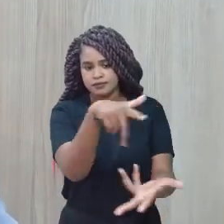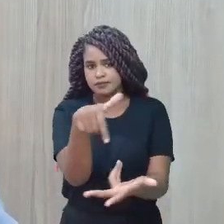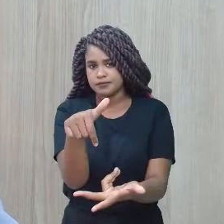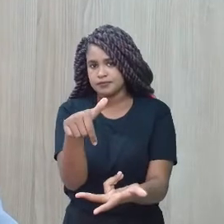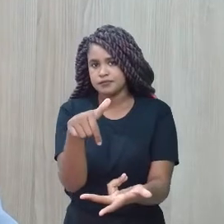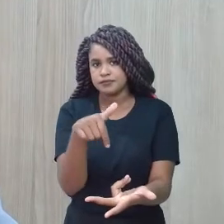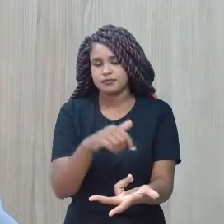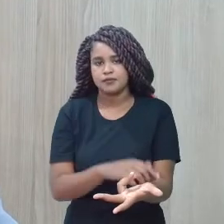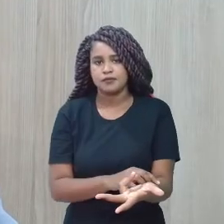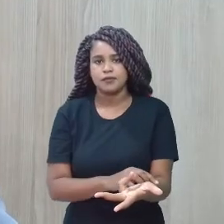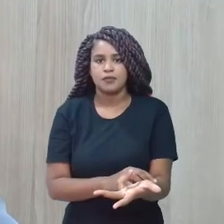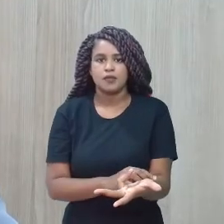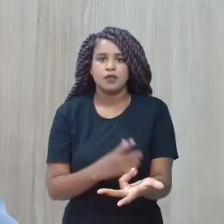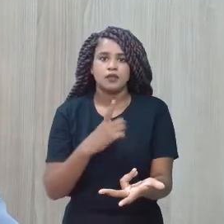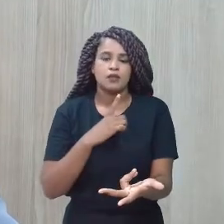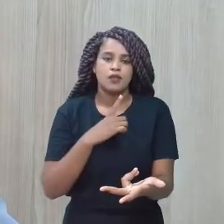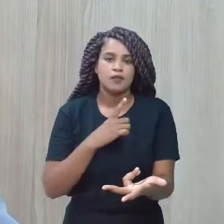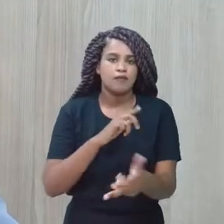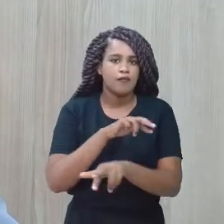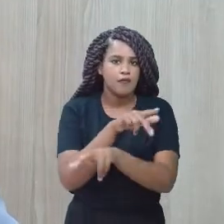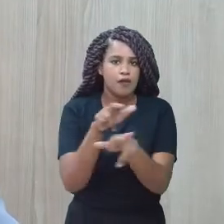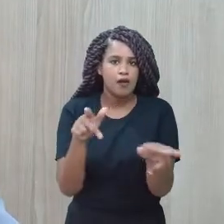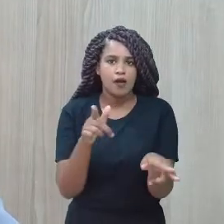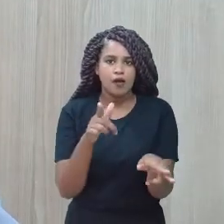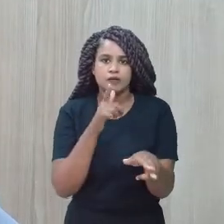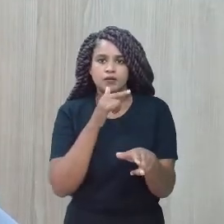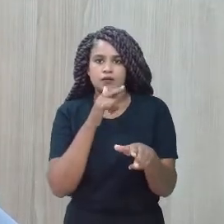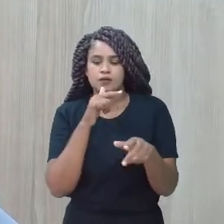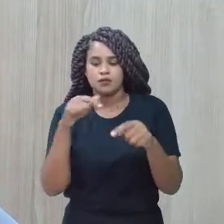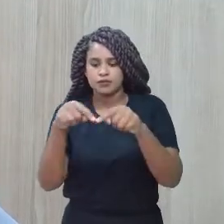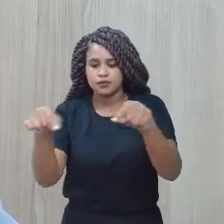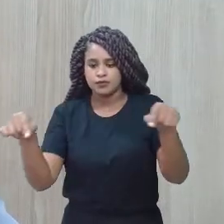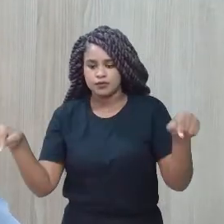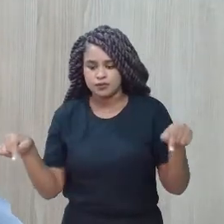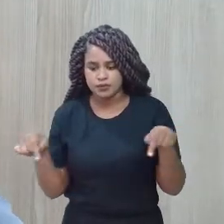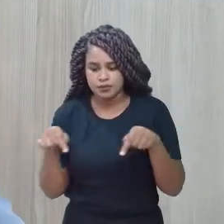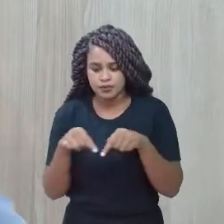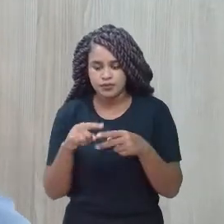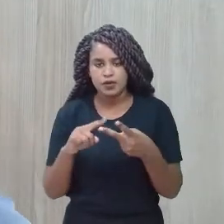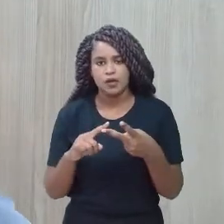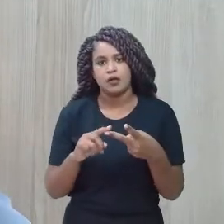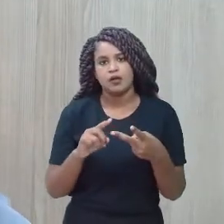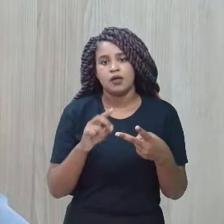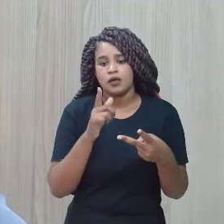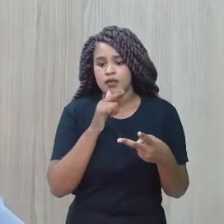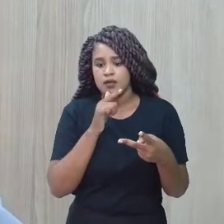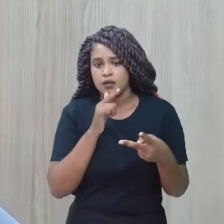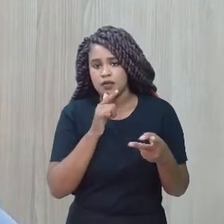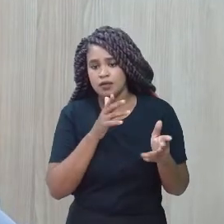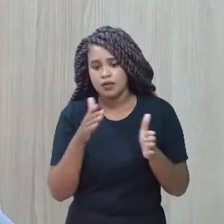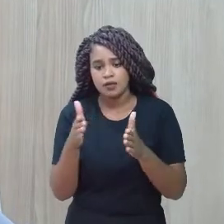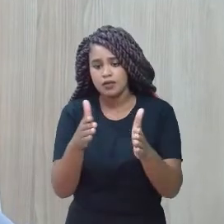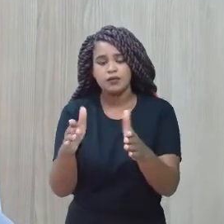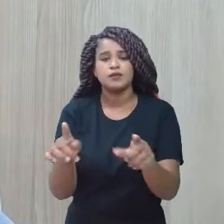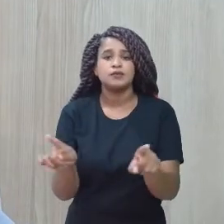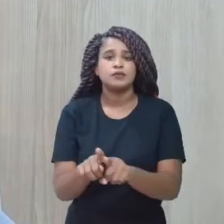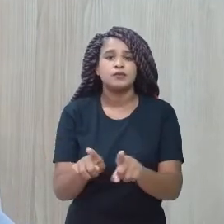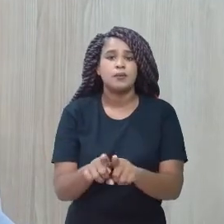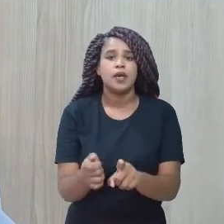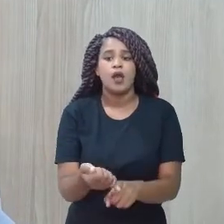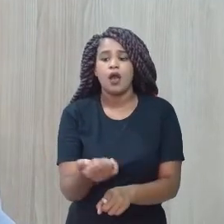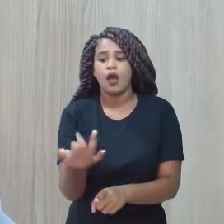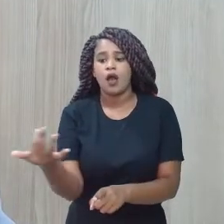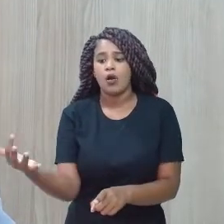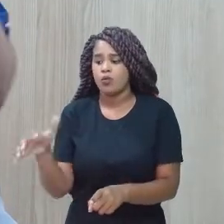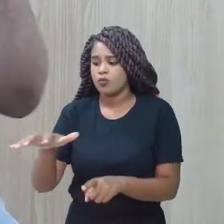vai água, lagos, praias, lagoas, rios e também aquelas partículas, né, que estão soltas